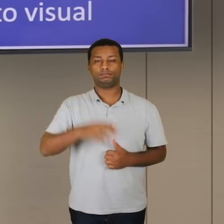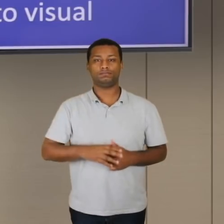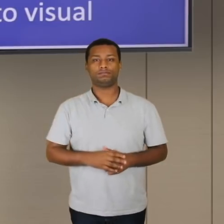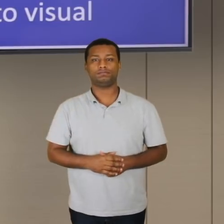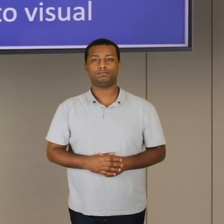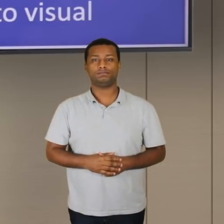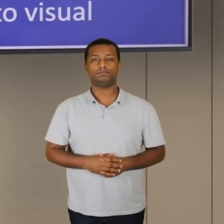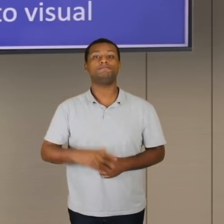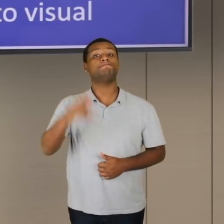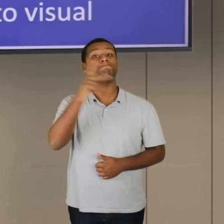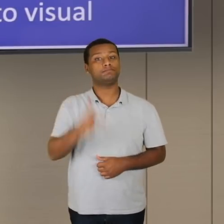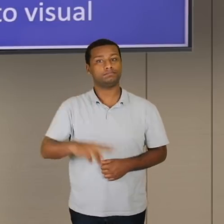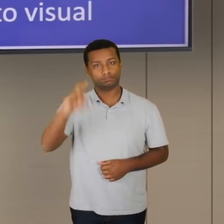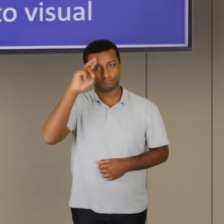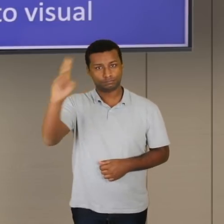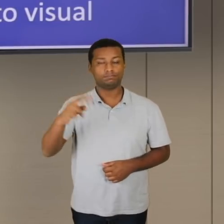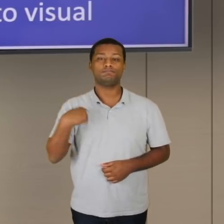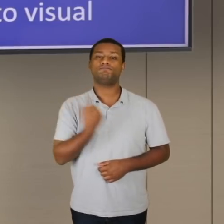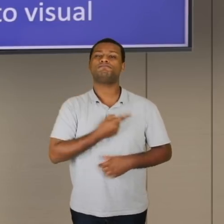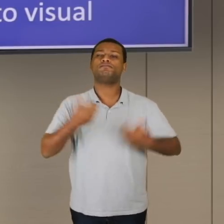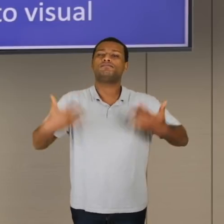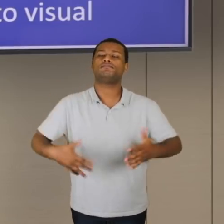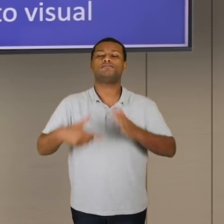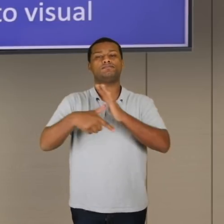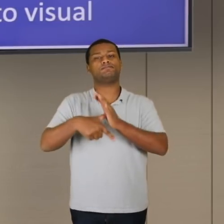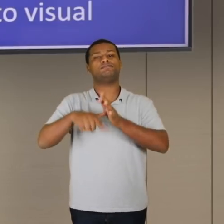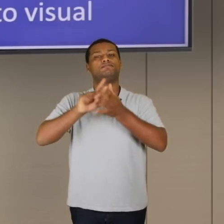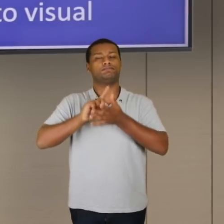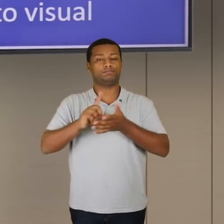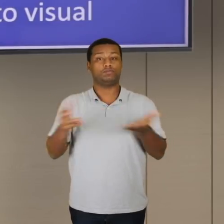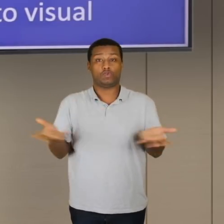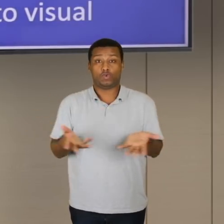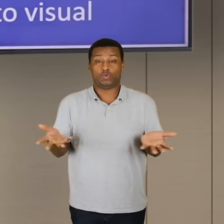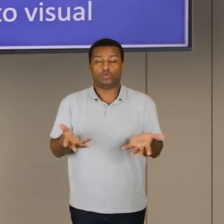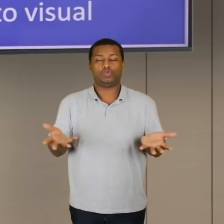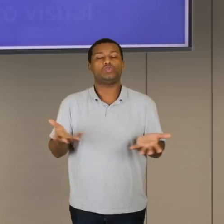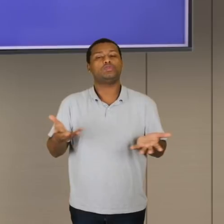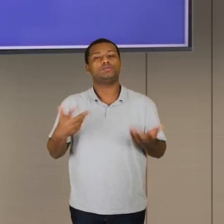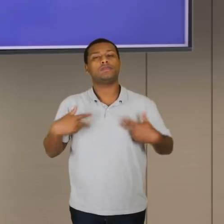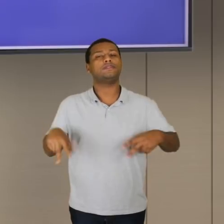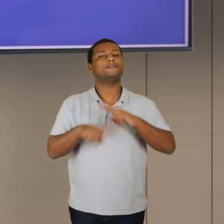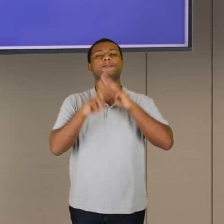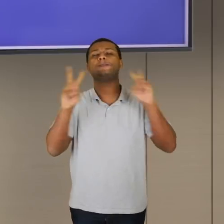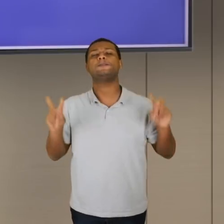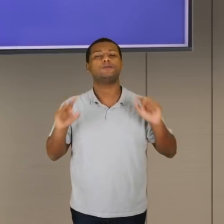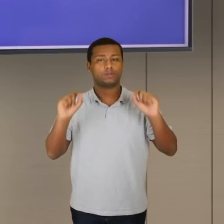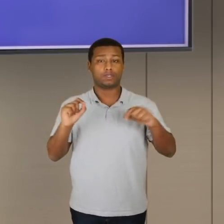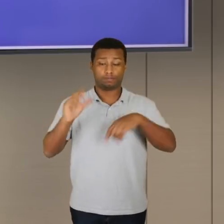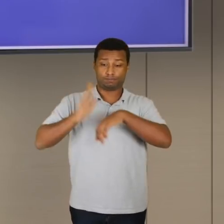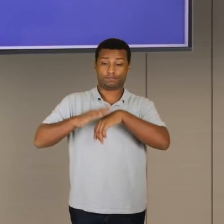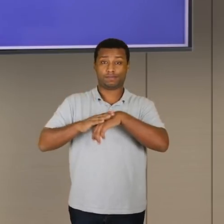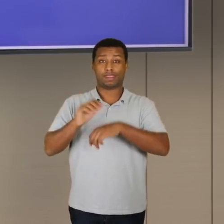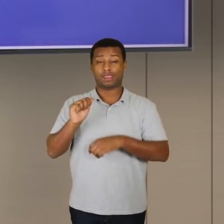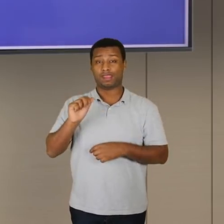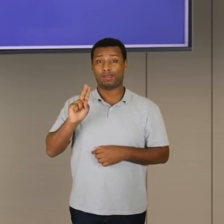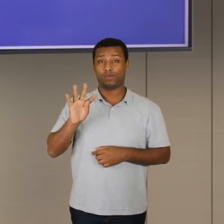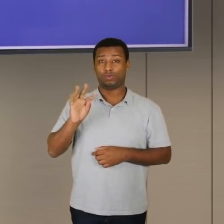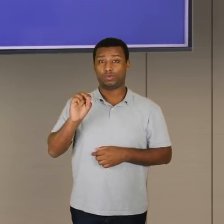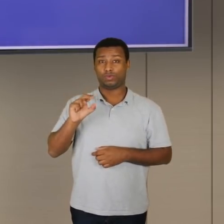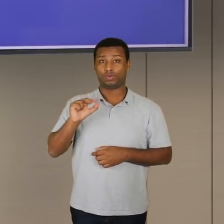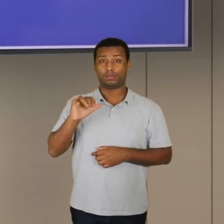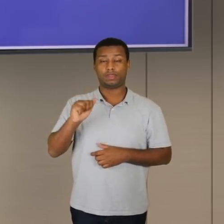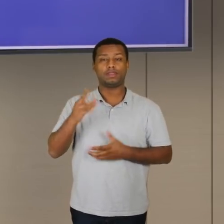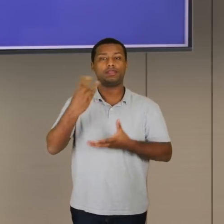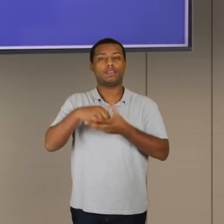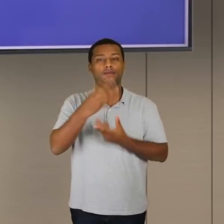para corrigir a acuidade visual que não está boa. Na pessoa com baixa visão